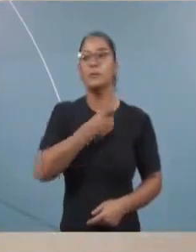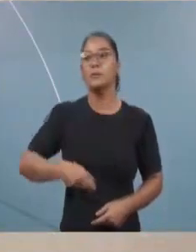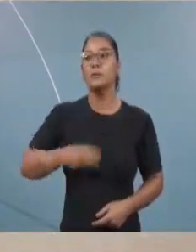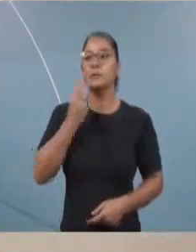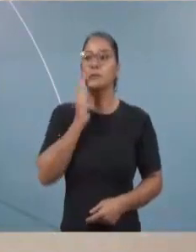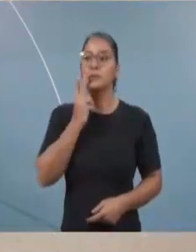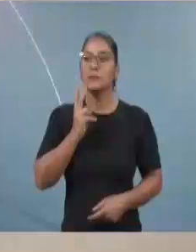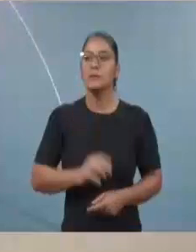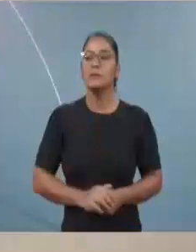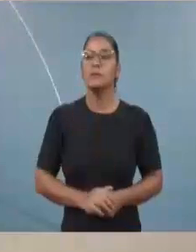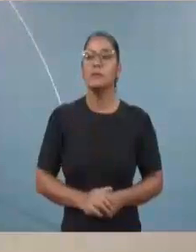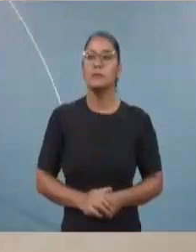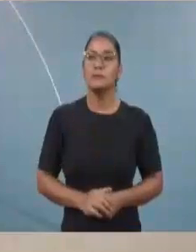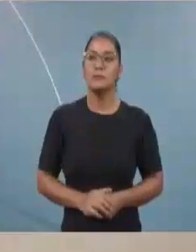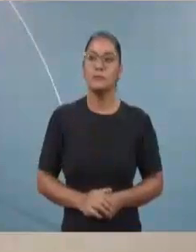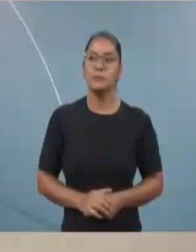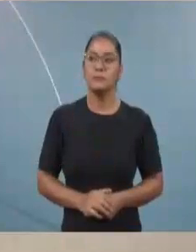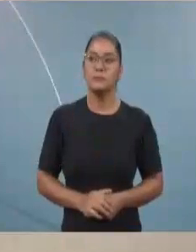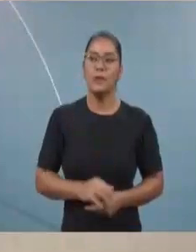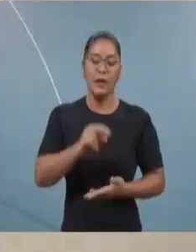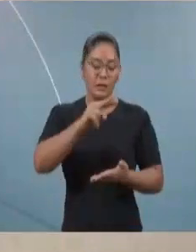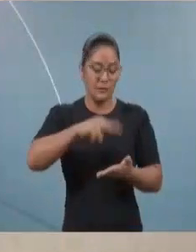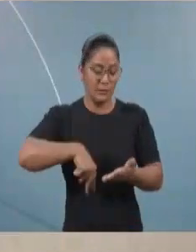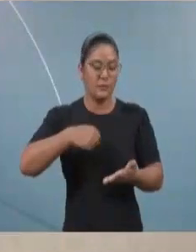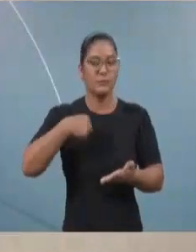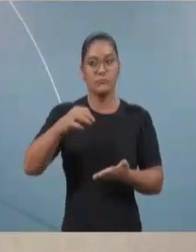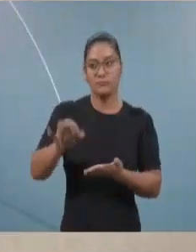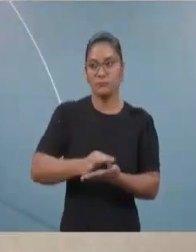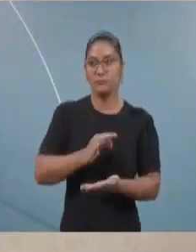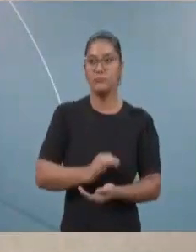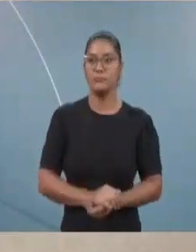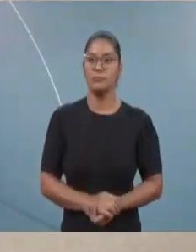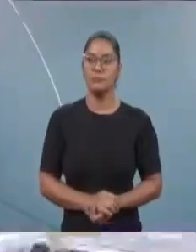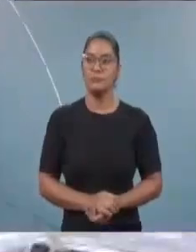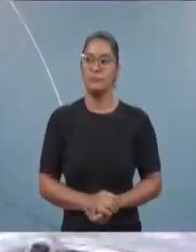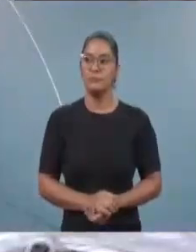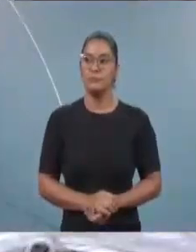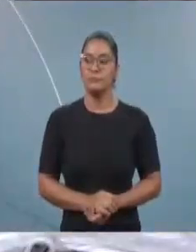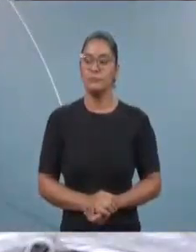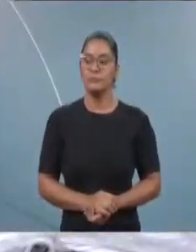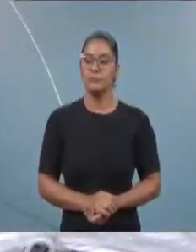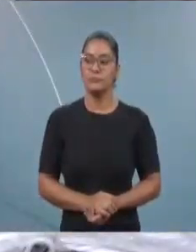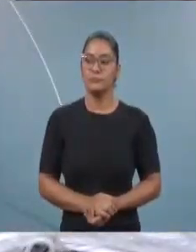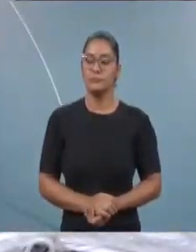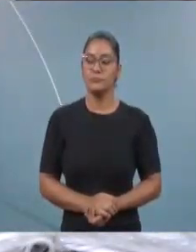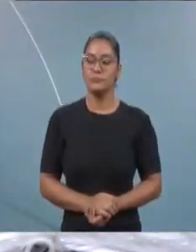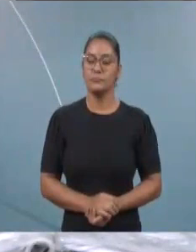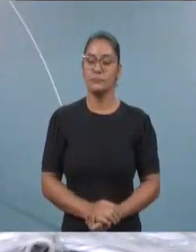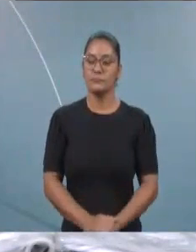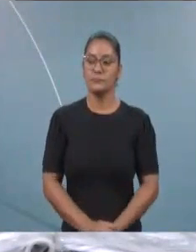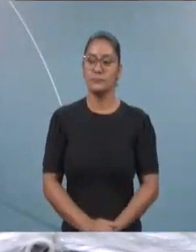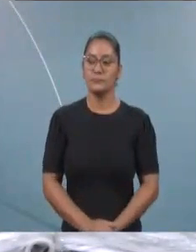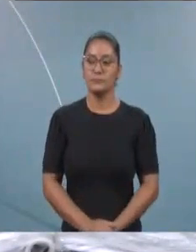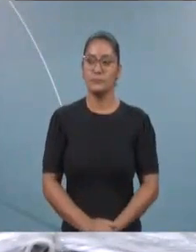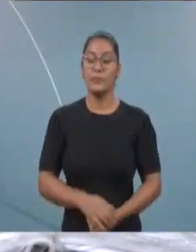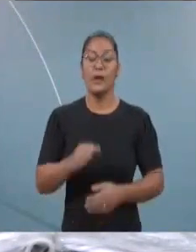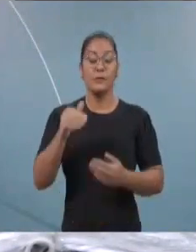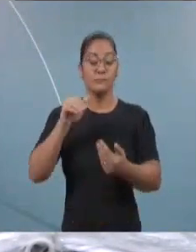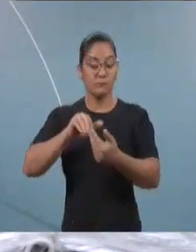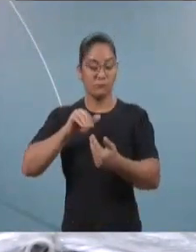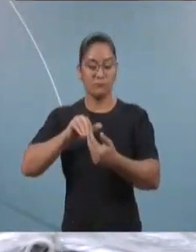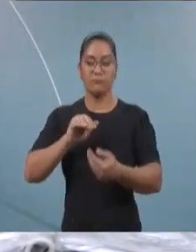dived que está sendo lidos eu subscrevo Ok então Aqueles que